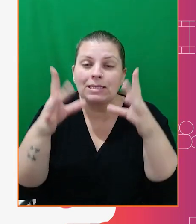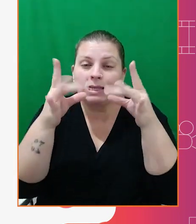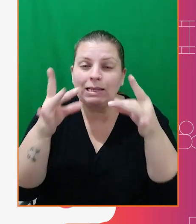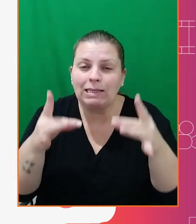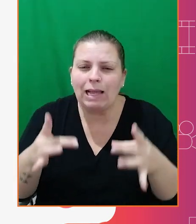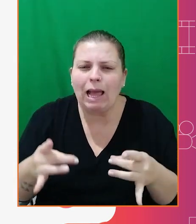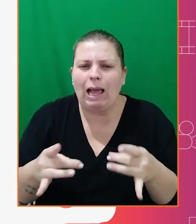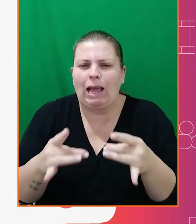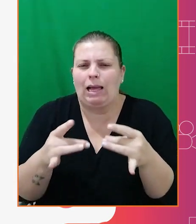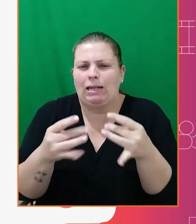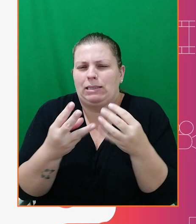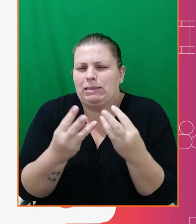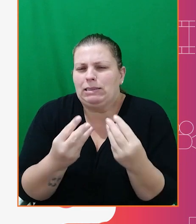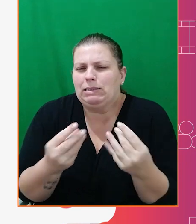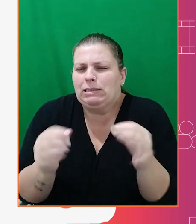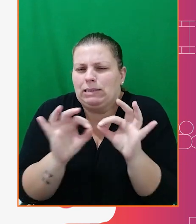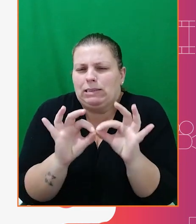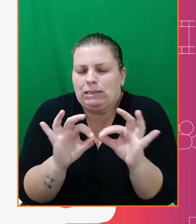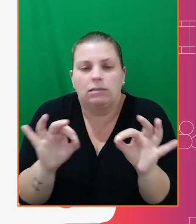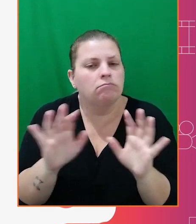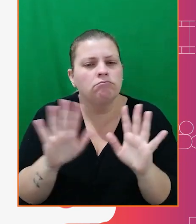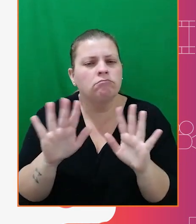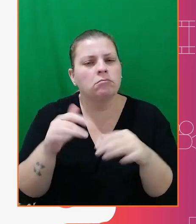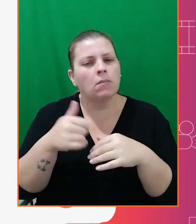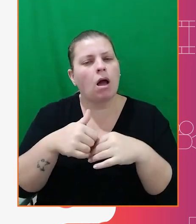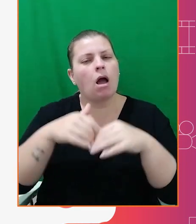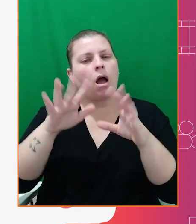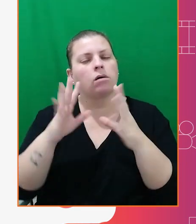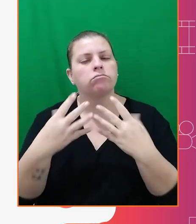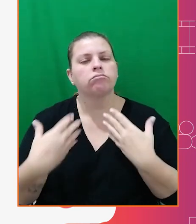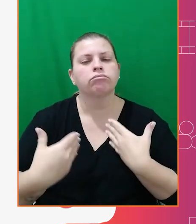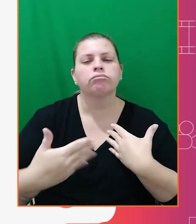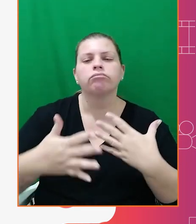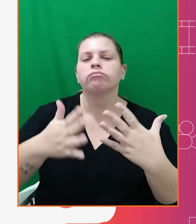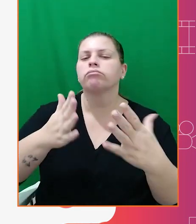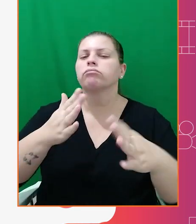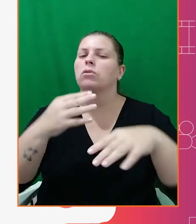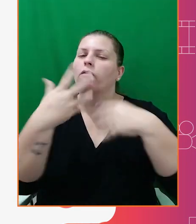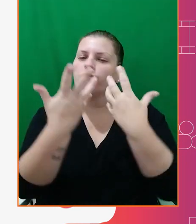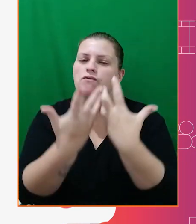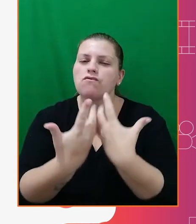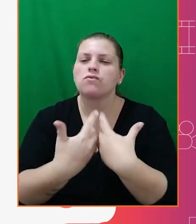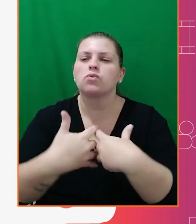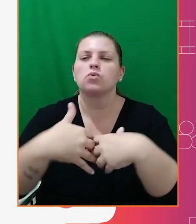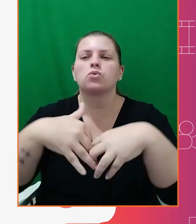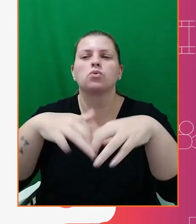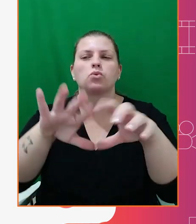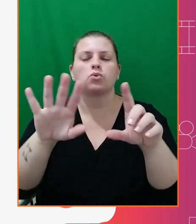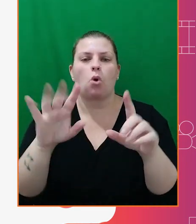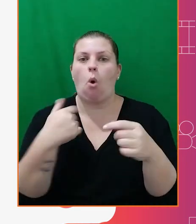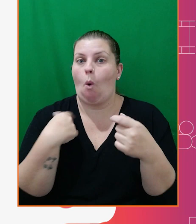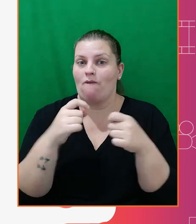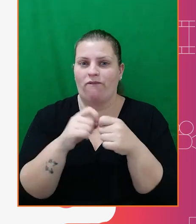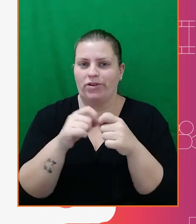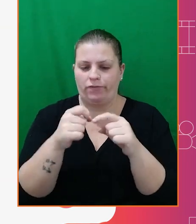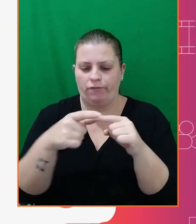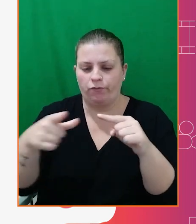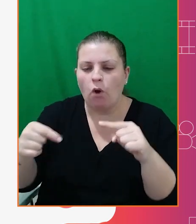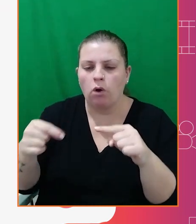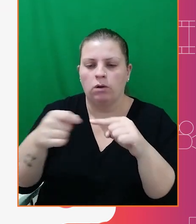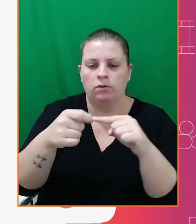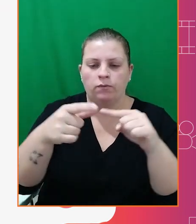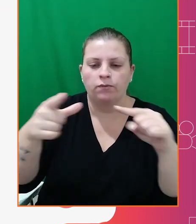mais fluido. Assim como eu fiz aqui, eu não fiz folhinhas individuais, mas sim grupos de